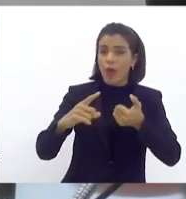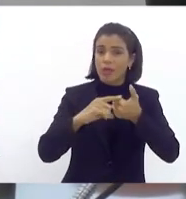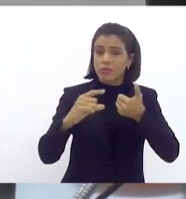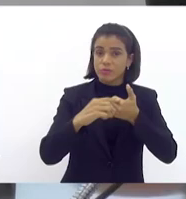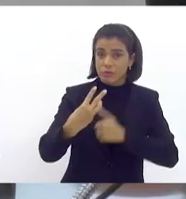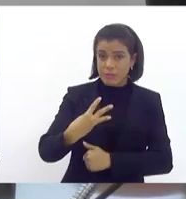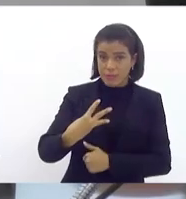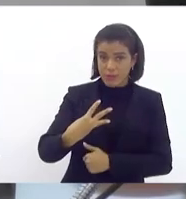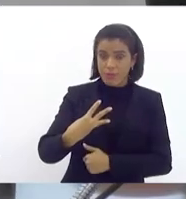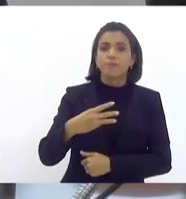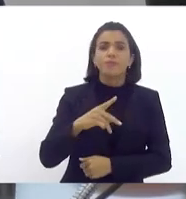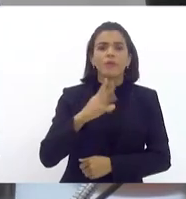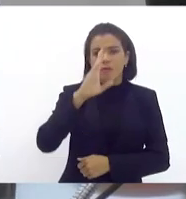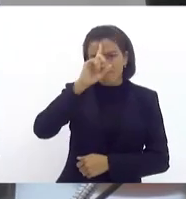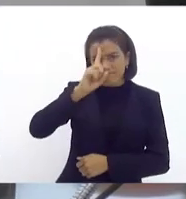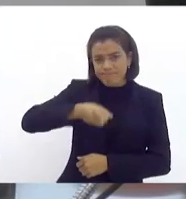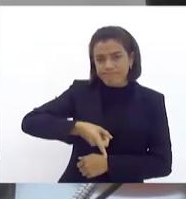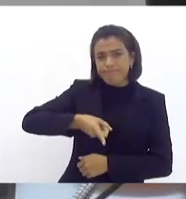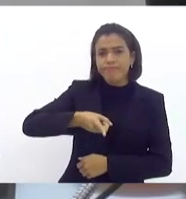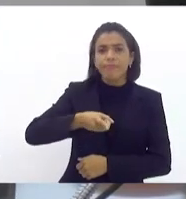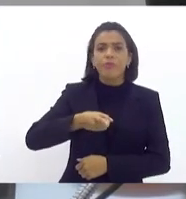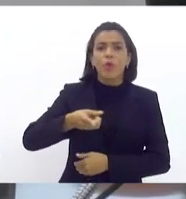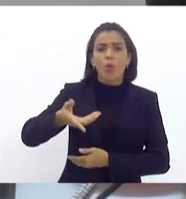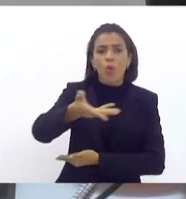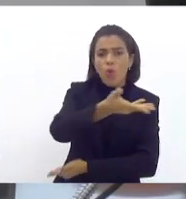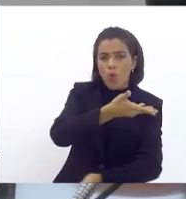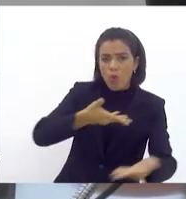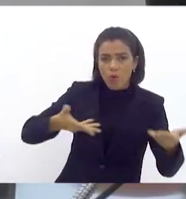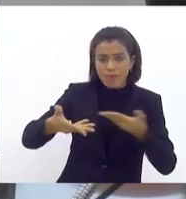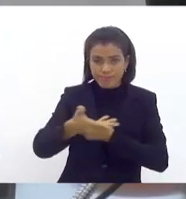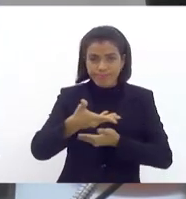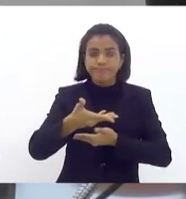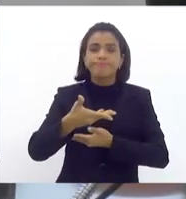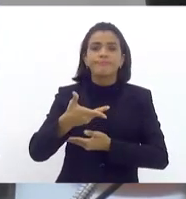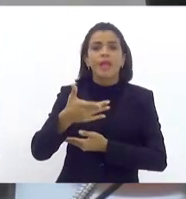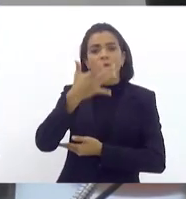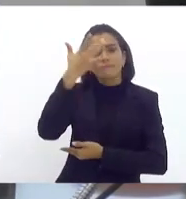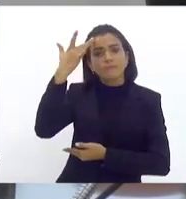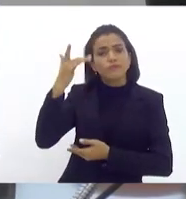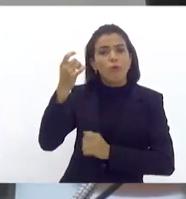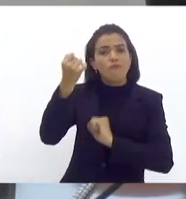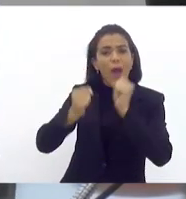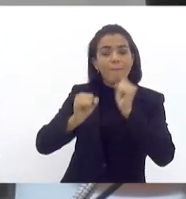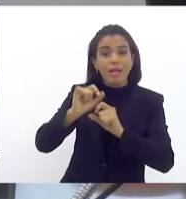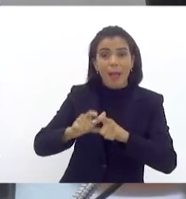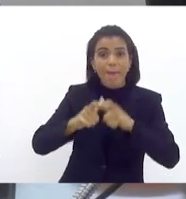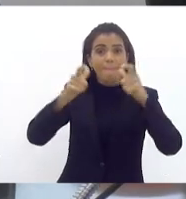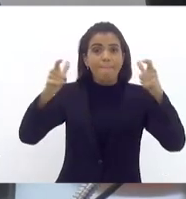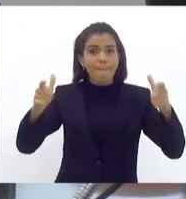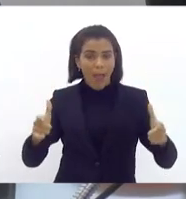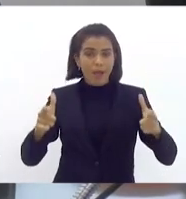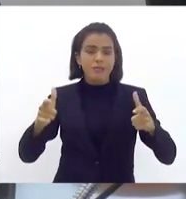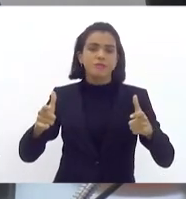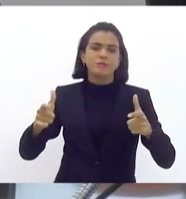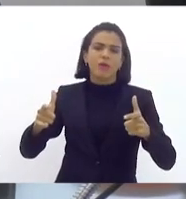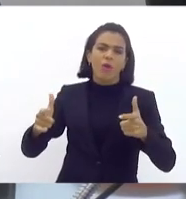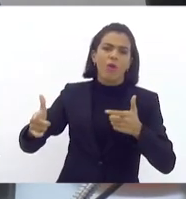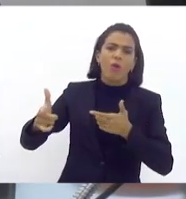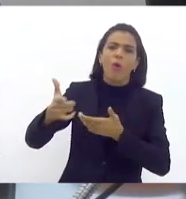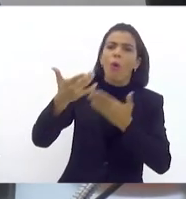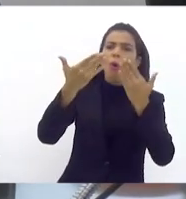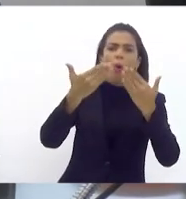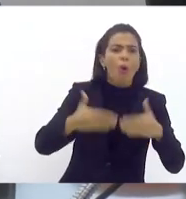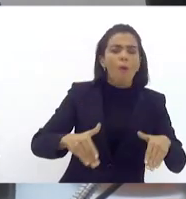3º, que estabelece hipótese de compensação, permitindo que os grandes geradores de resíduos compensem multas ambientais com os